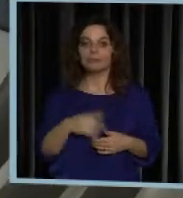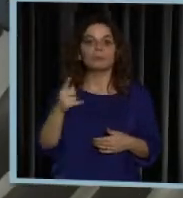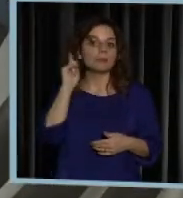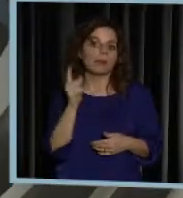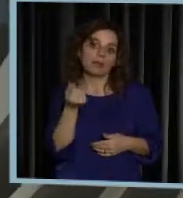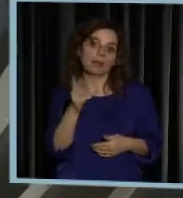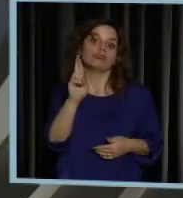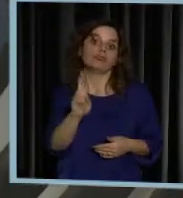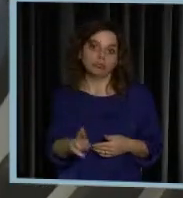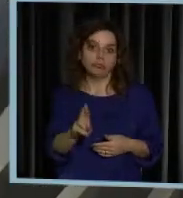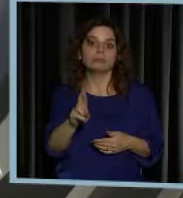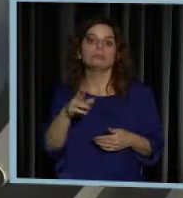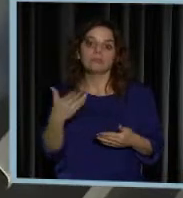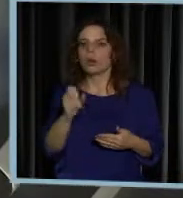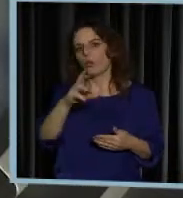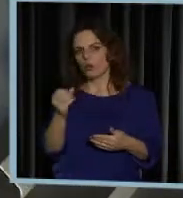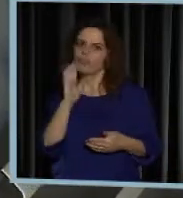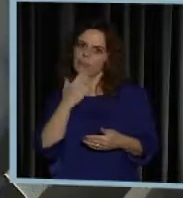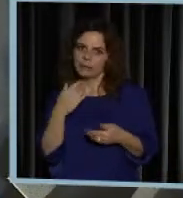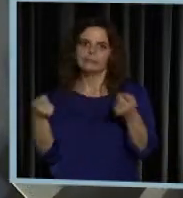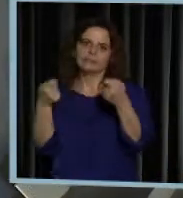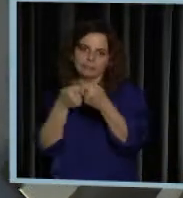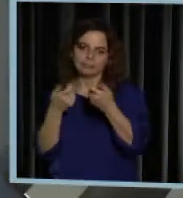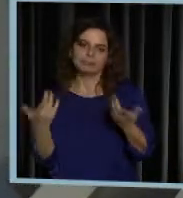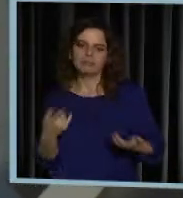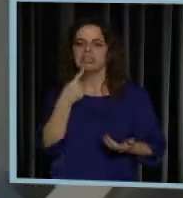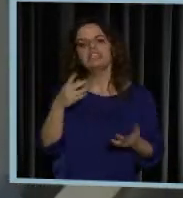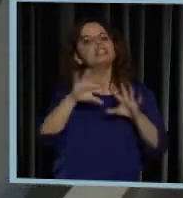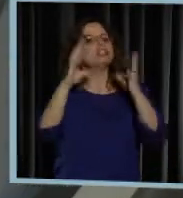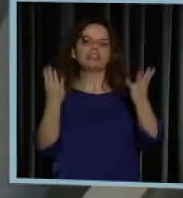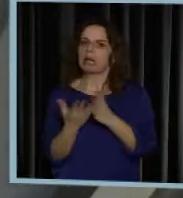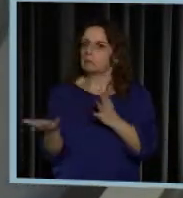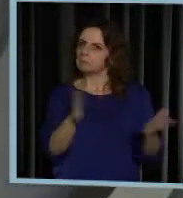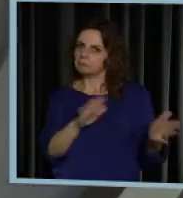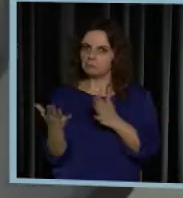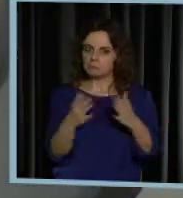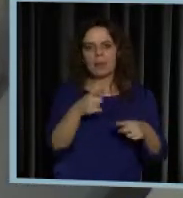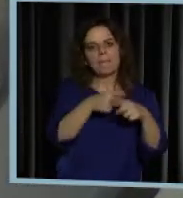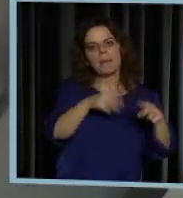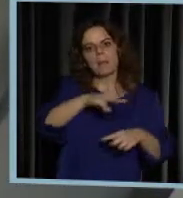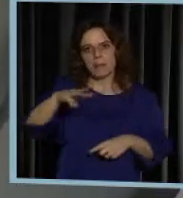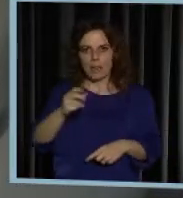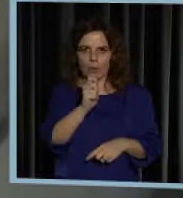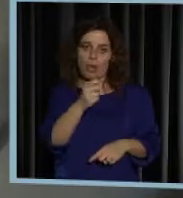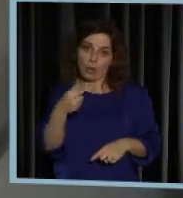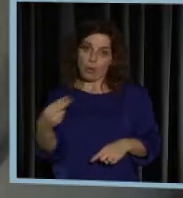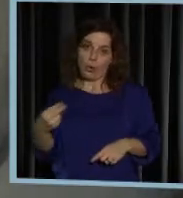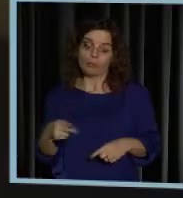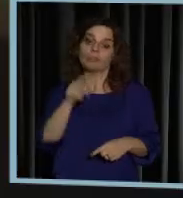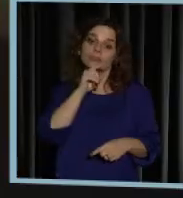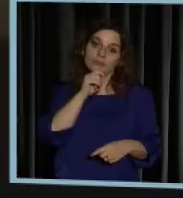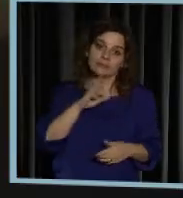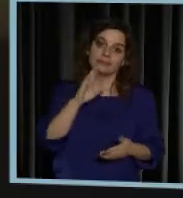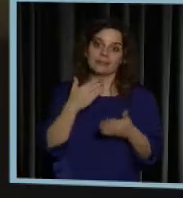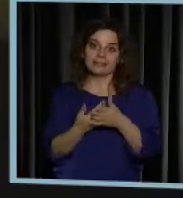tem um valor que está depois indexado ao valor do ouro. Nós dizemos em geral cerca de 500 mil euros. Que